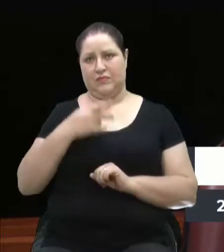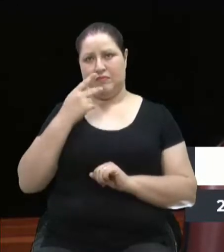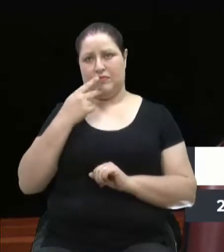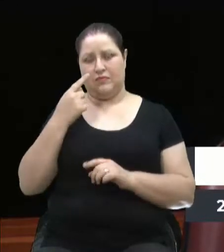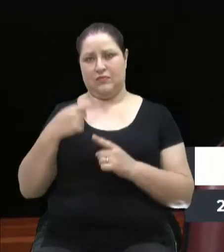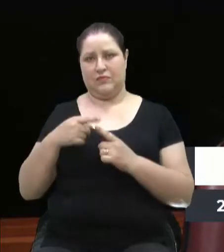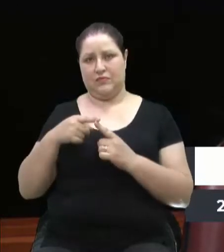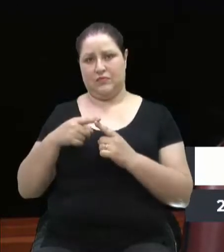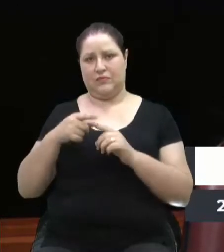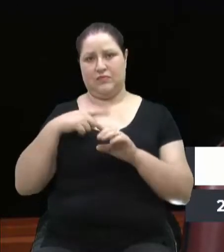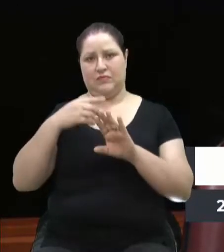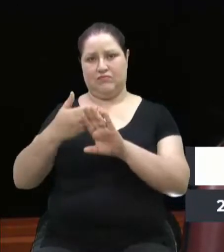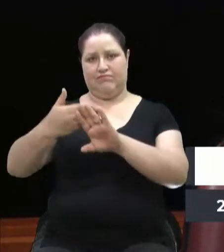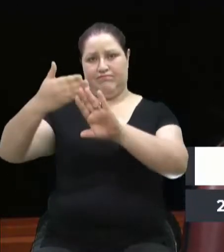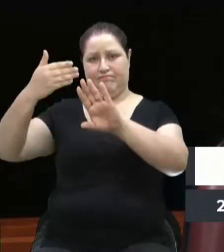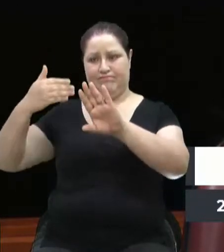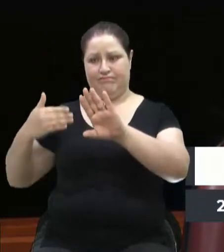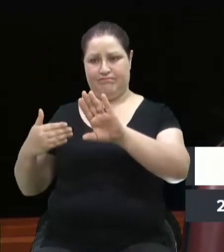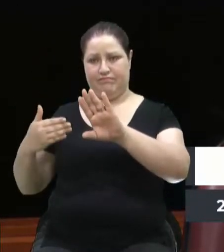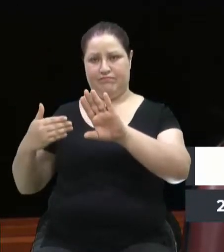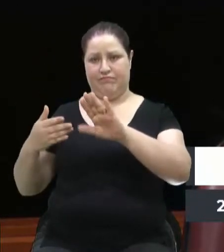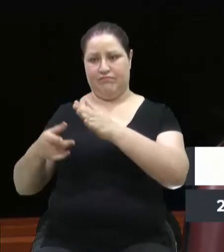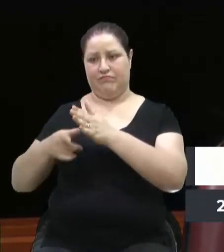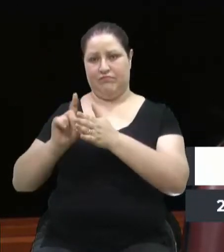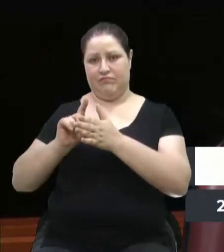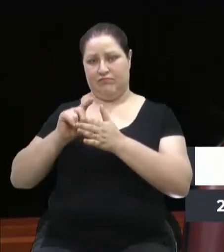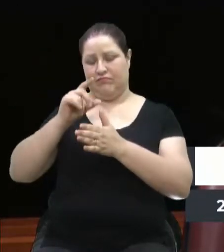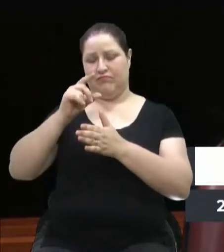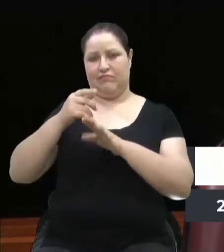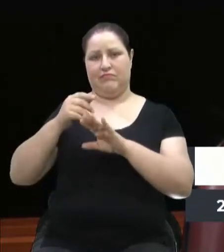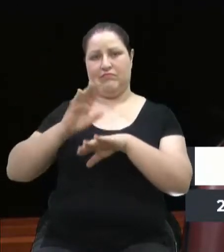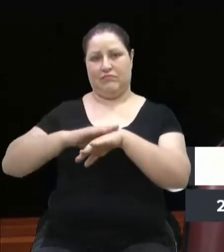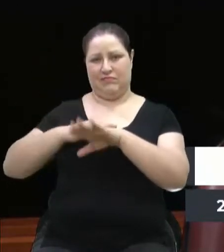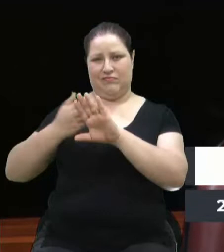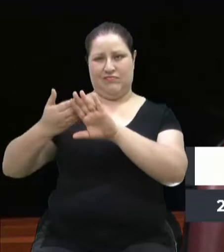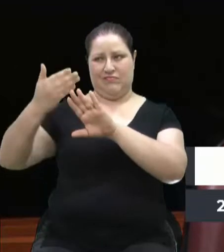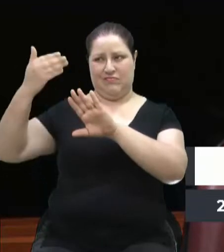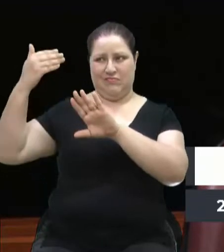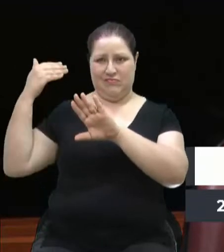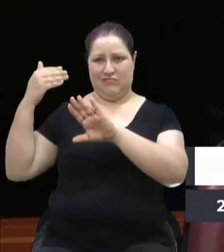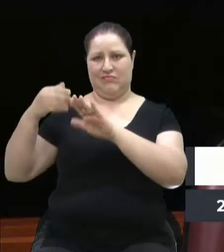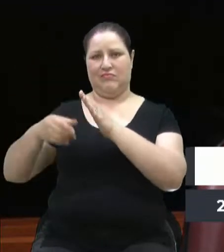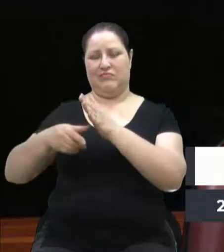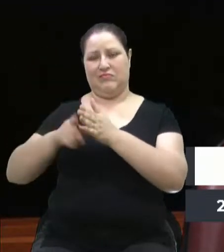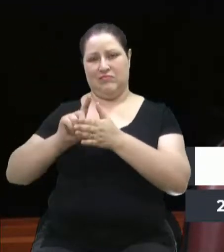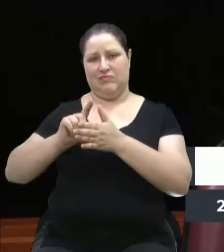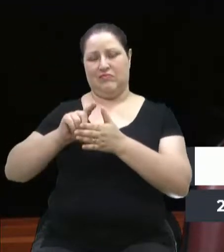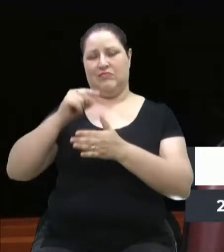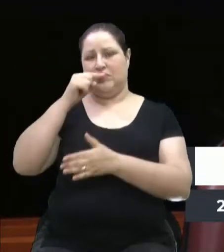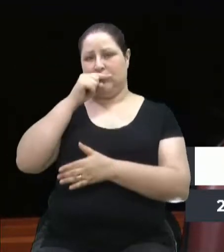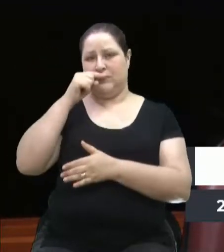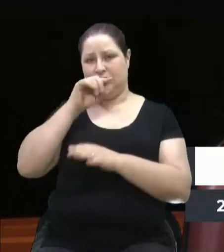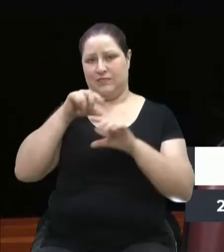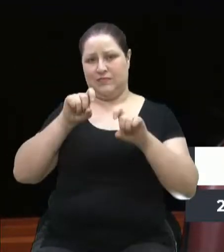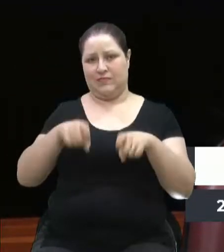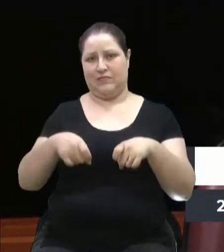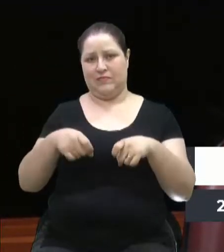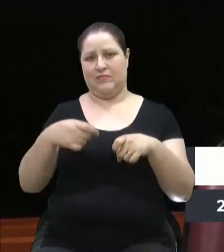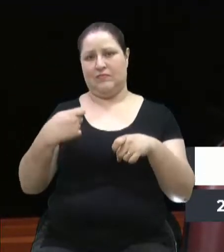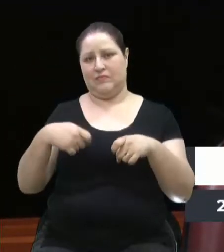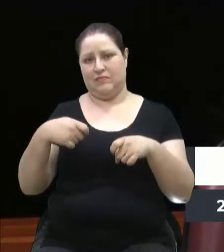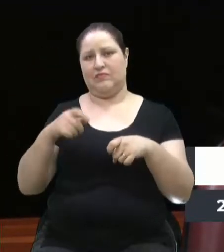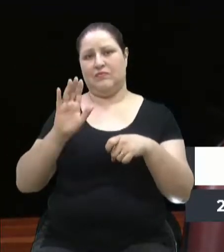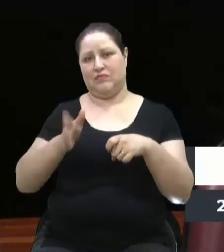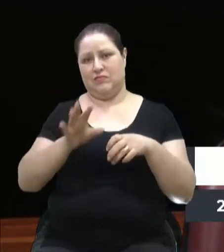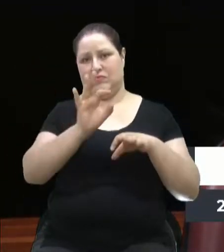porque lá atrás, antes do prefeito Sartori assumir, foi planejado. O senhor disse que precisa de planejamento.